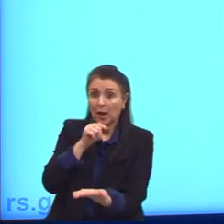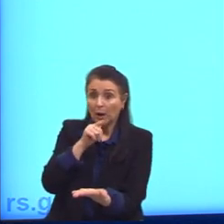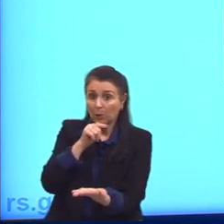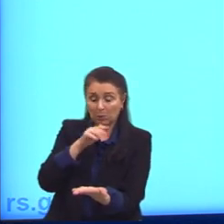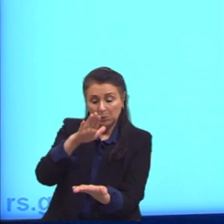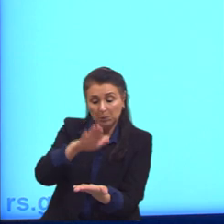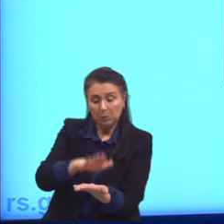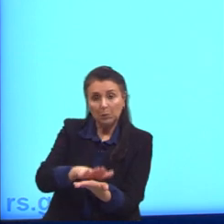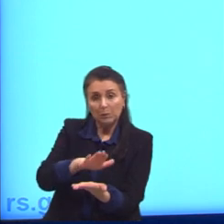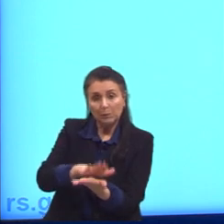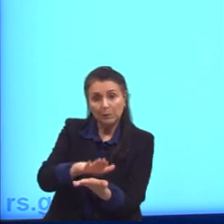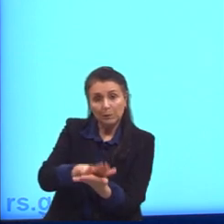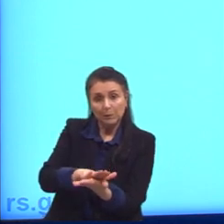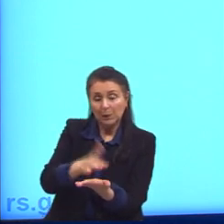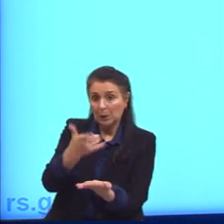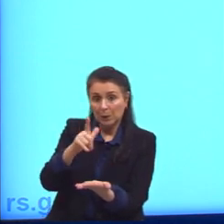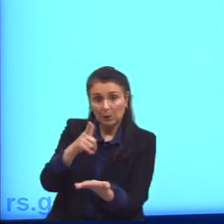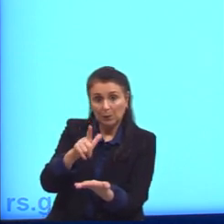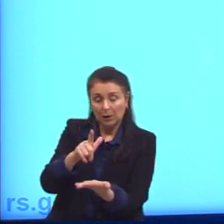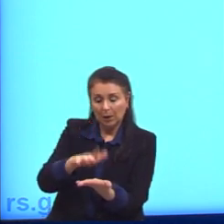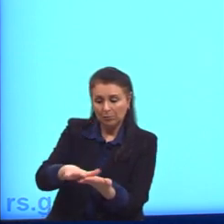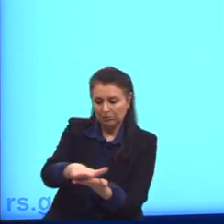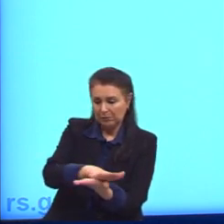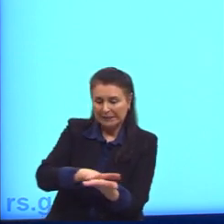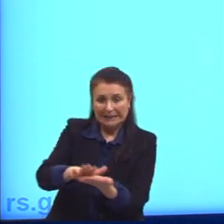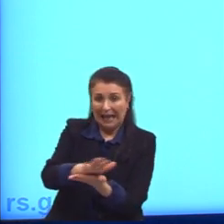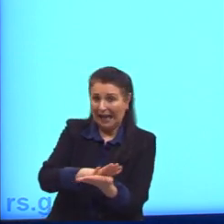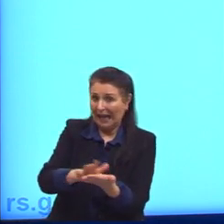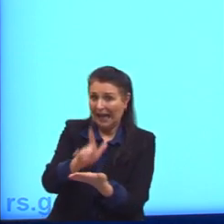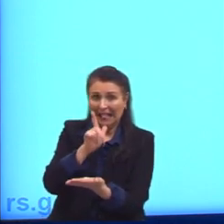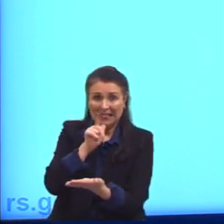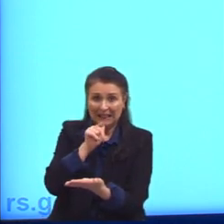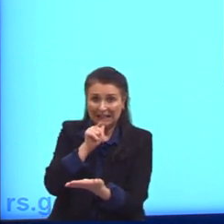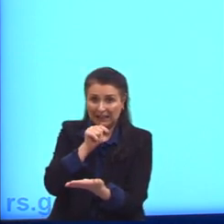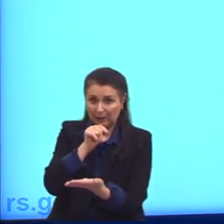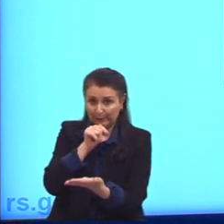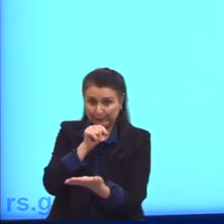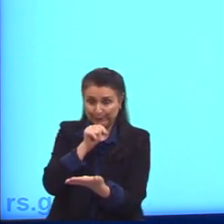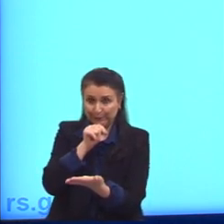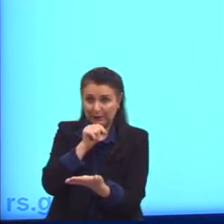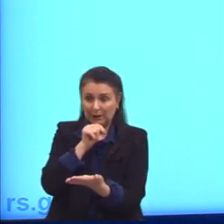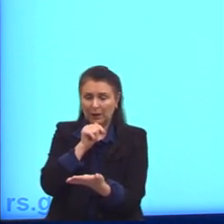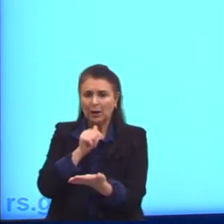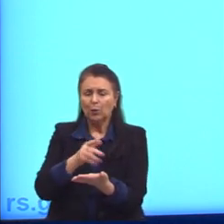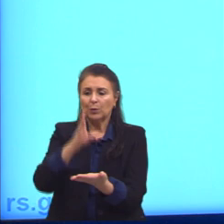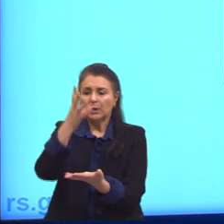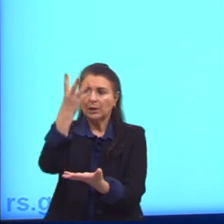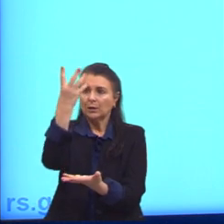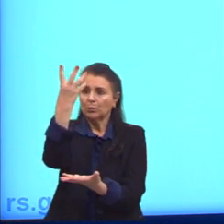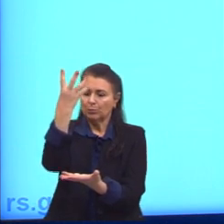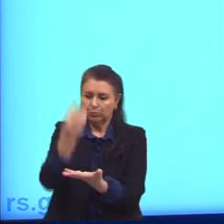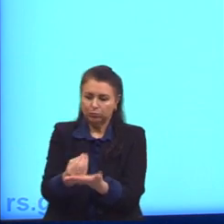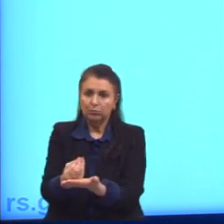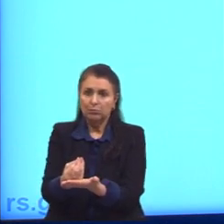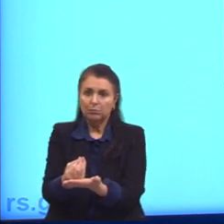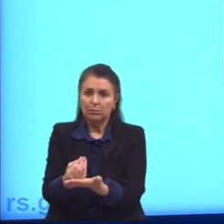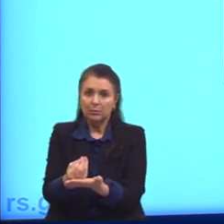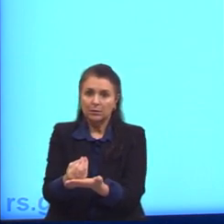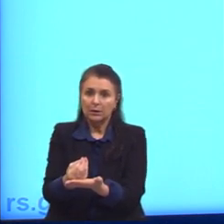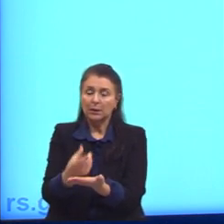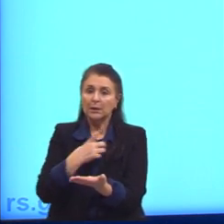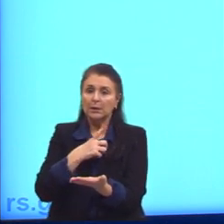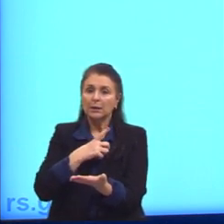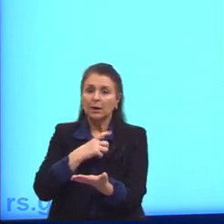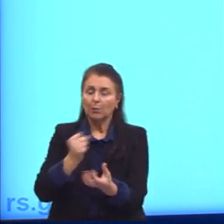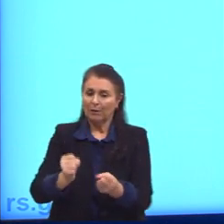e o fundo do recipiente tá totalmente sem água uma situação ideal quando ele chega no fundo ele vai ter o que uma força de